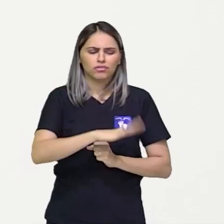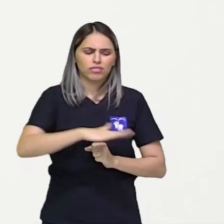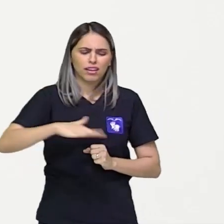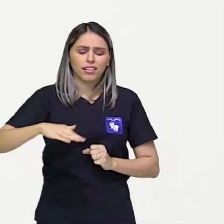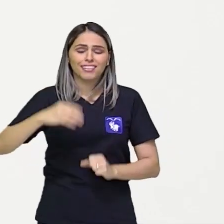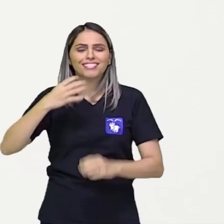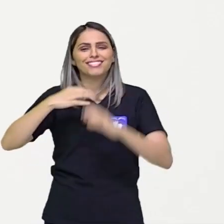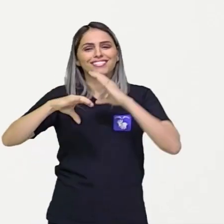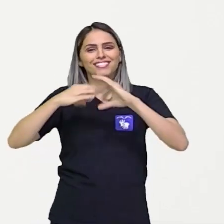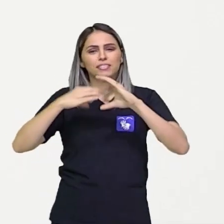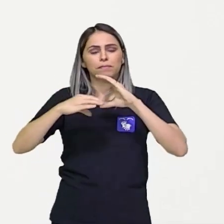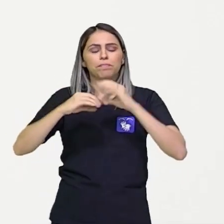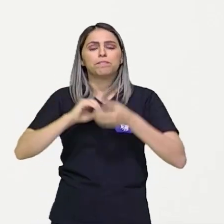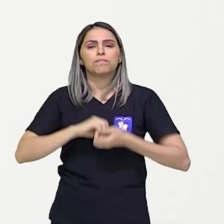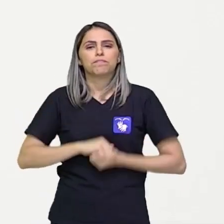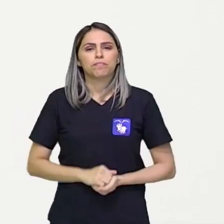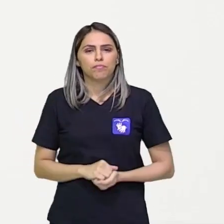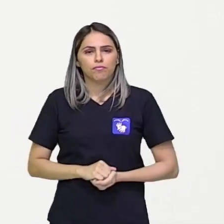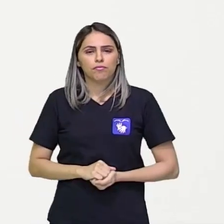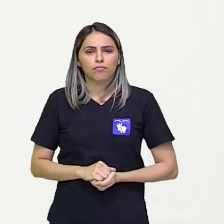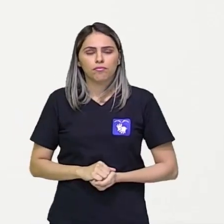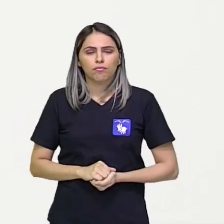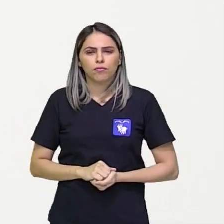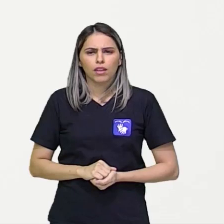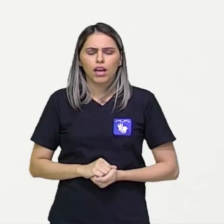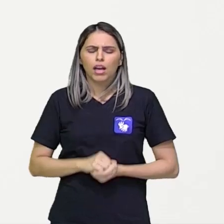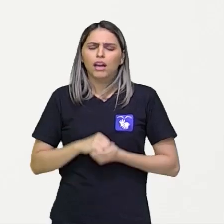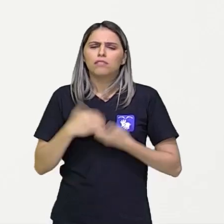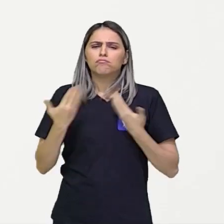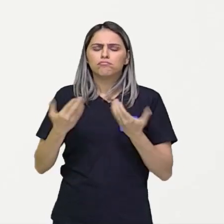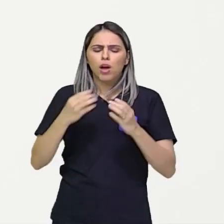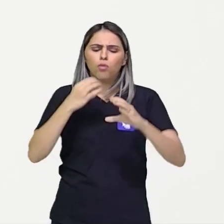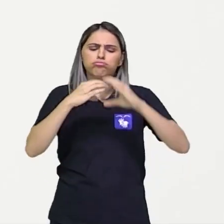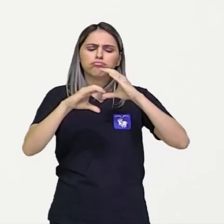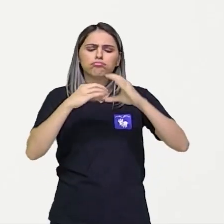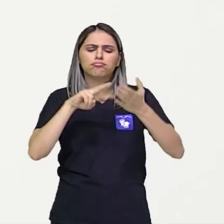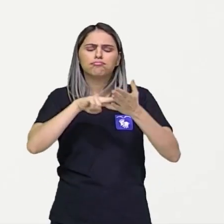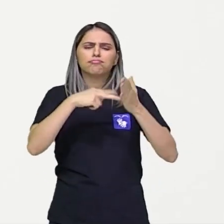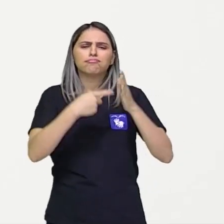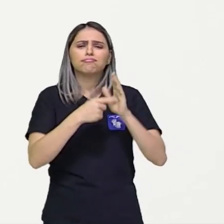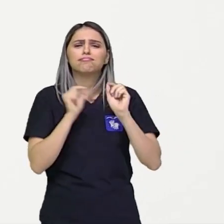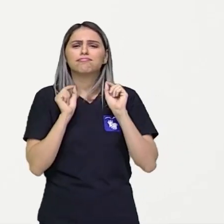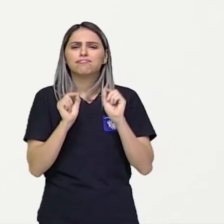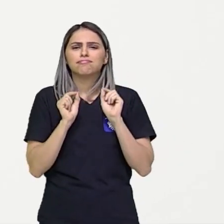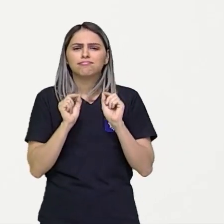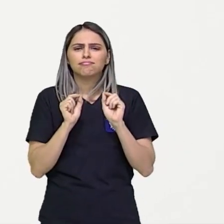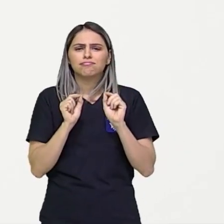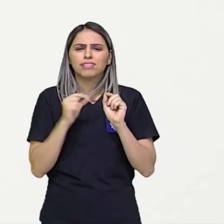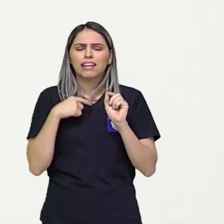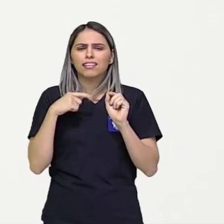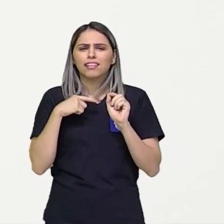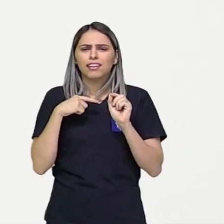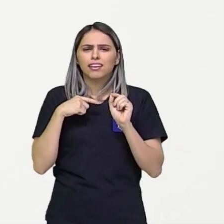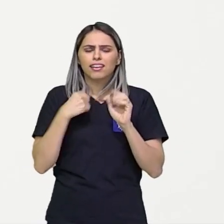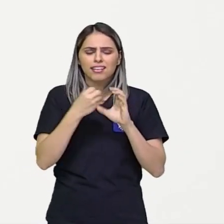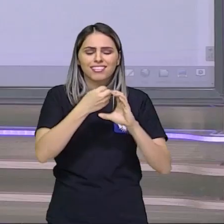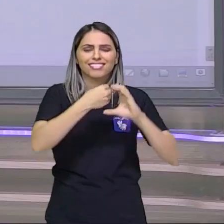cantando. A canção, crianças, o que ela é? A canção, ela tem